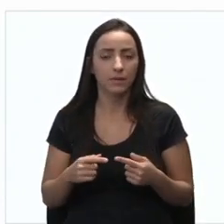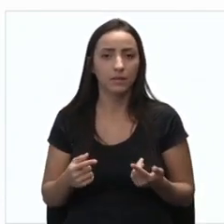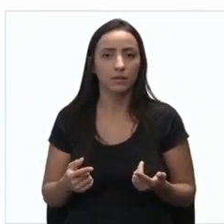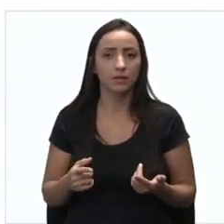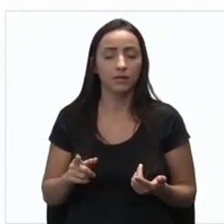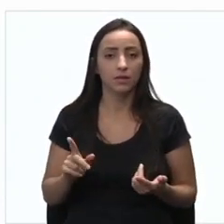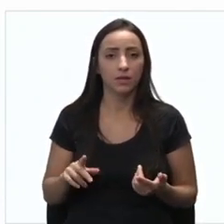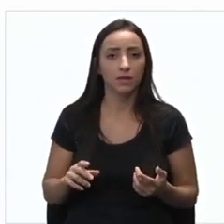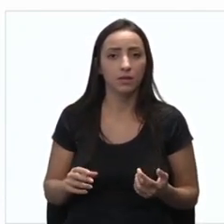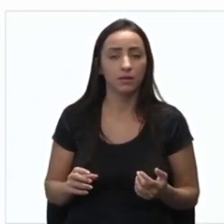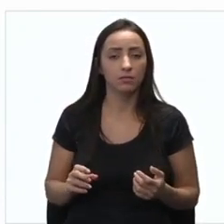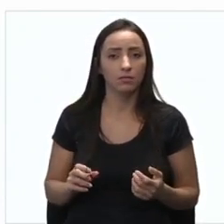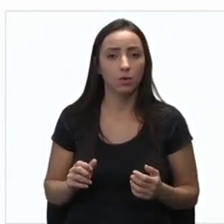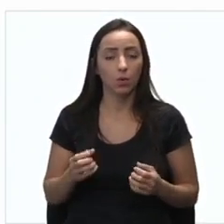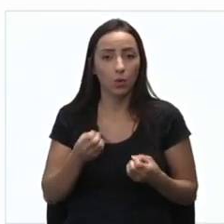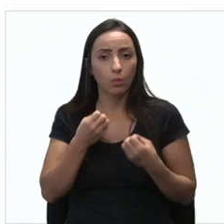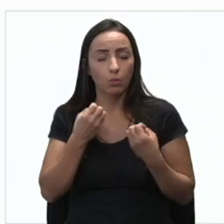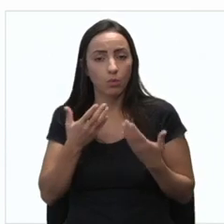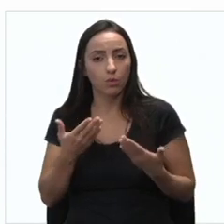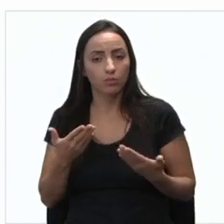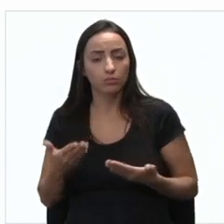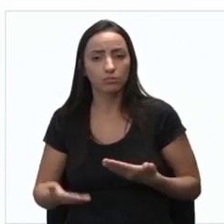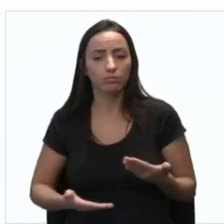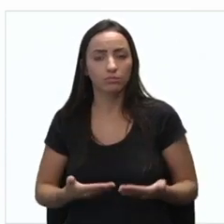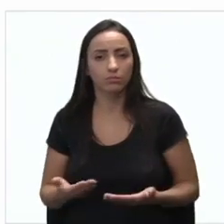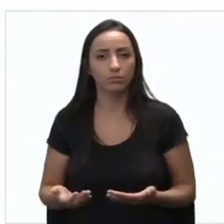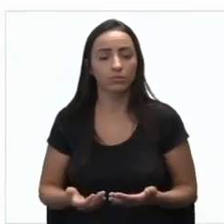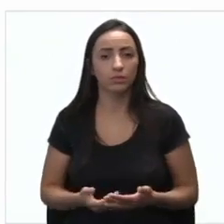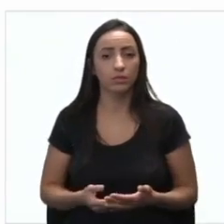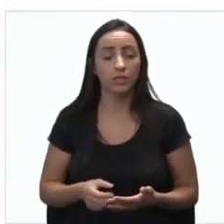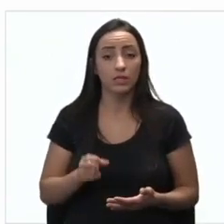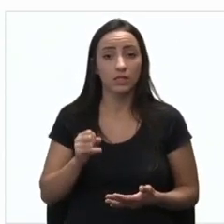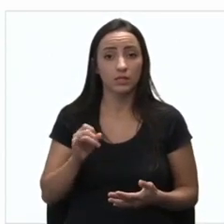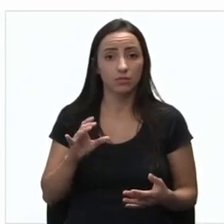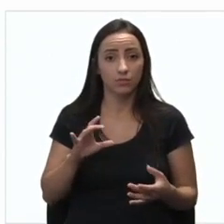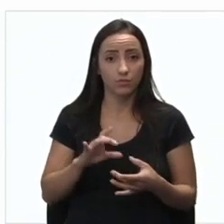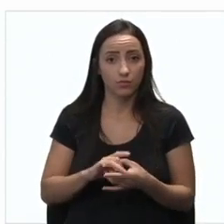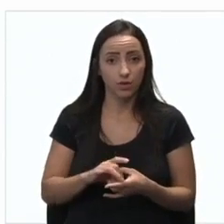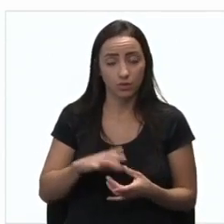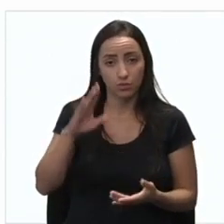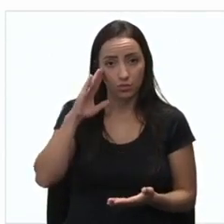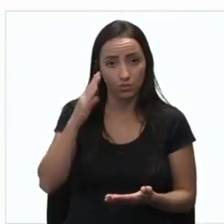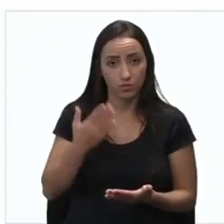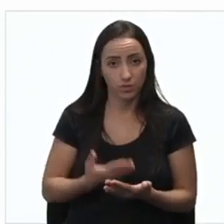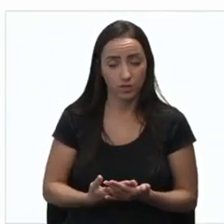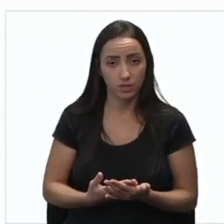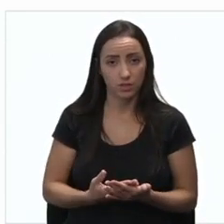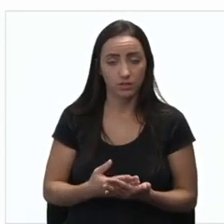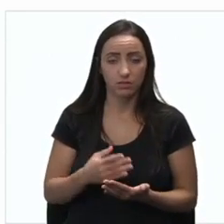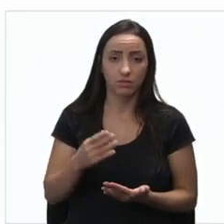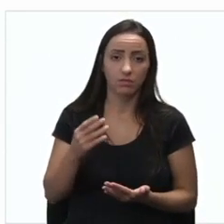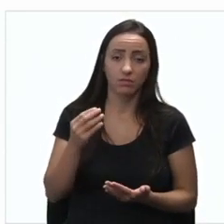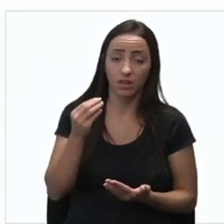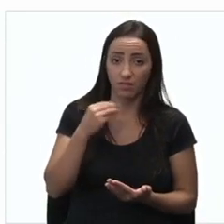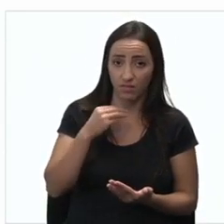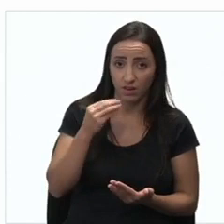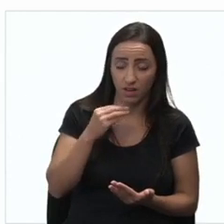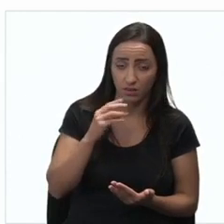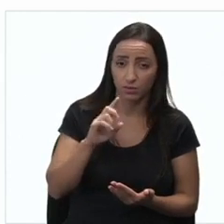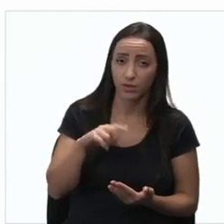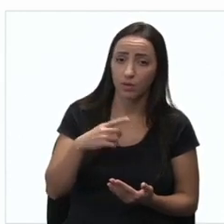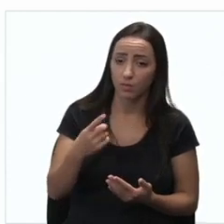ou fracasso nas relações, né? Quando um vínculo de confiança, ele fica fragilizado, para